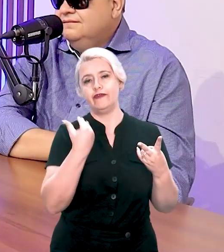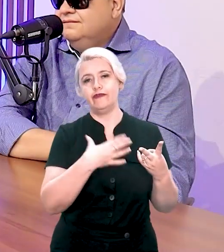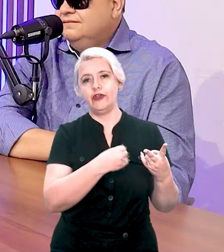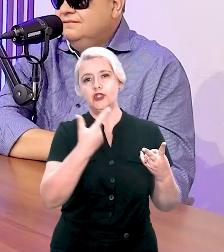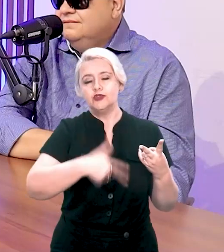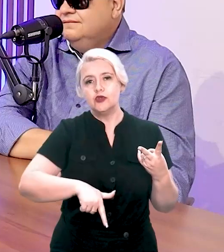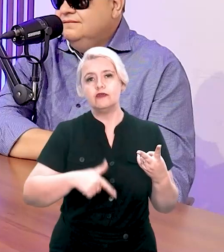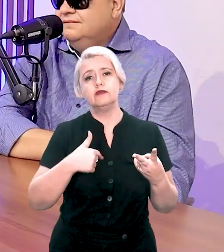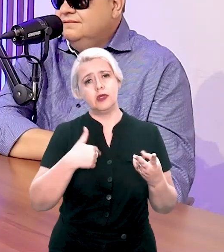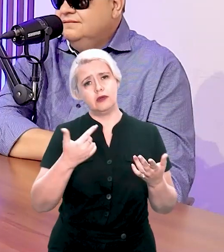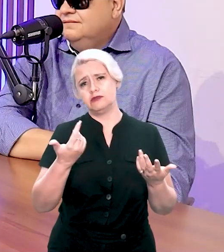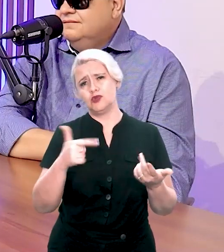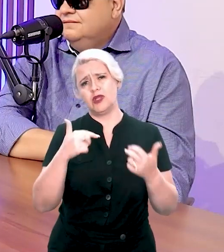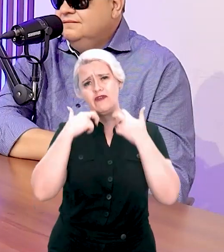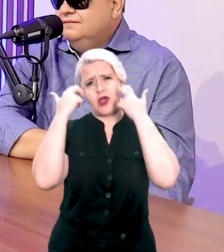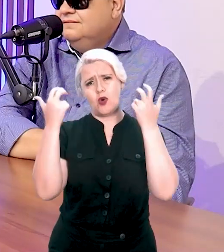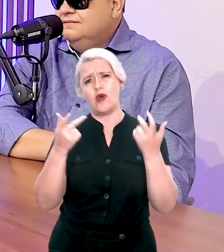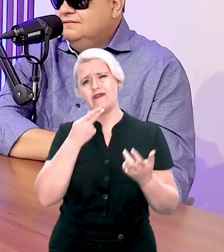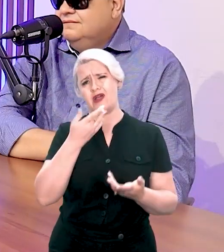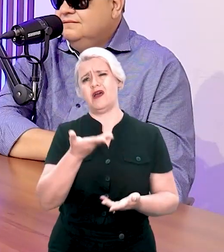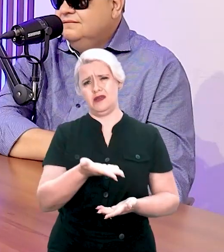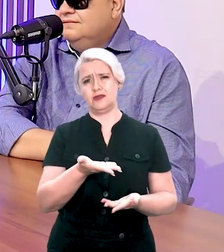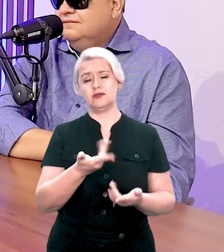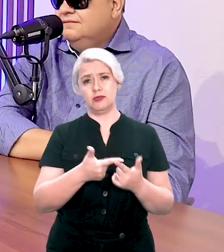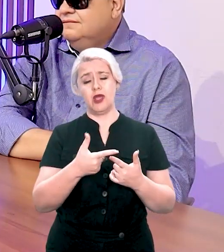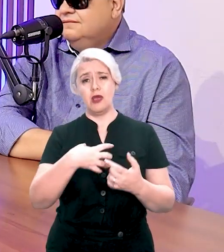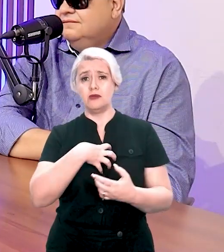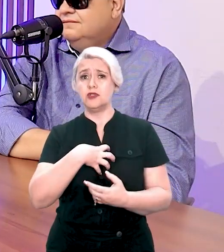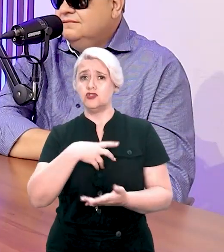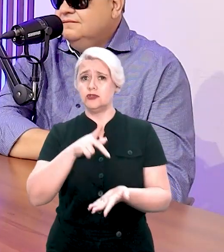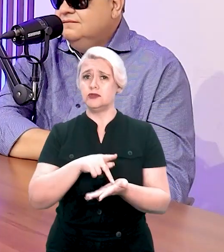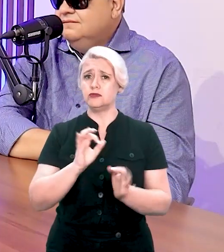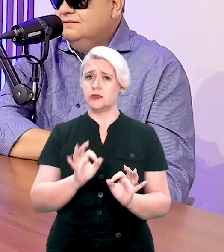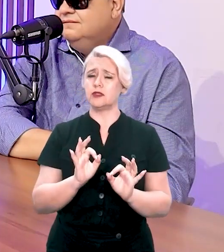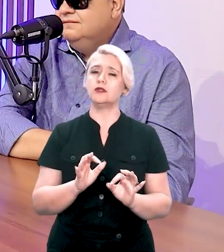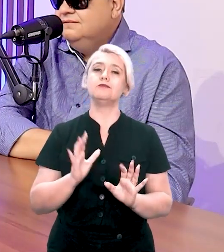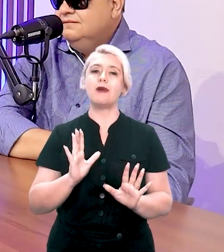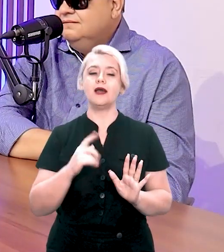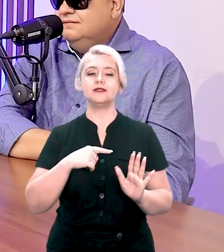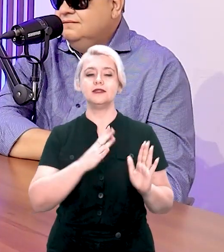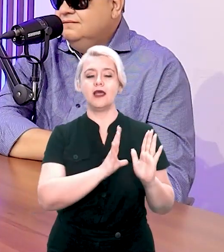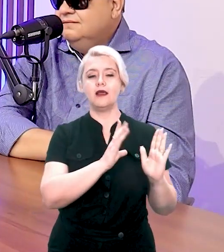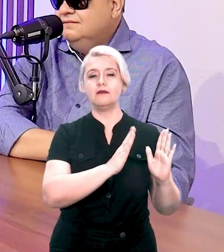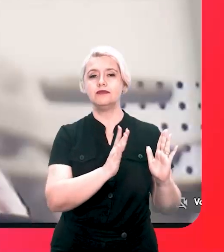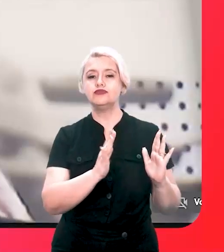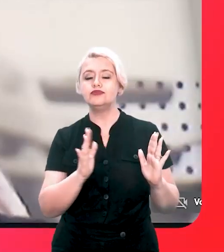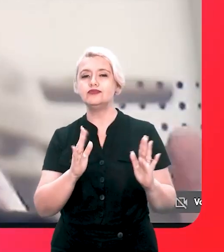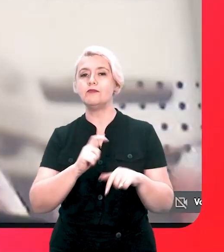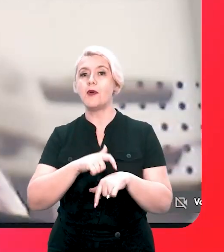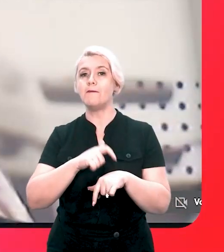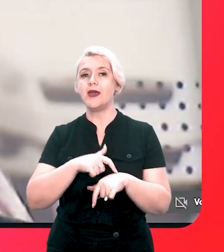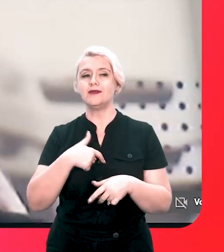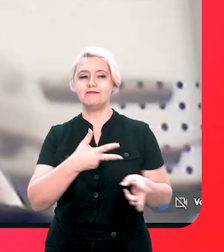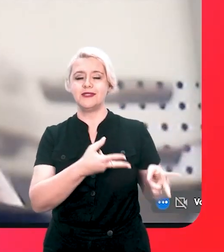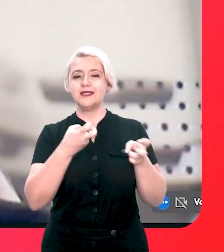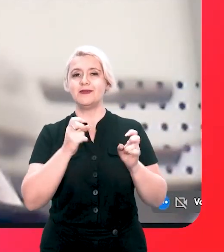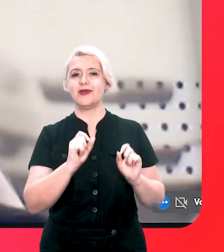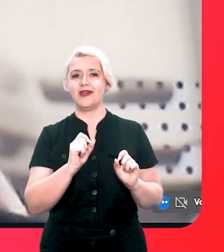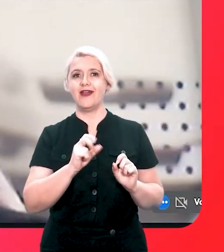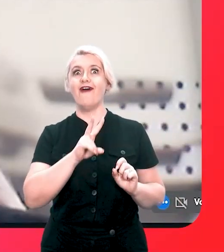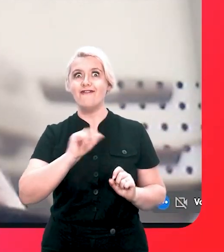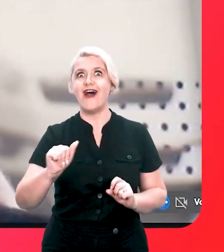reconhecer isso também, sabe, de que mas teve um determinado momento que a gente viu assim, não, ele